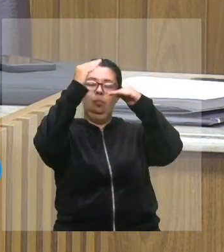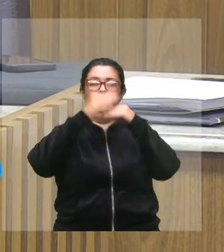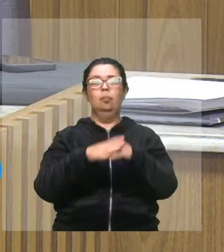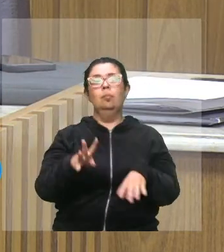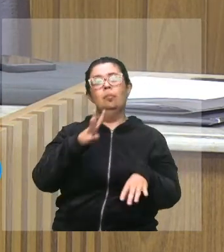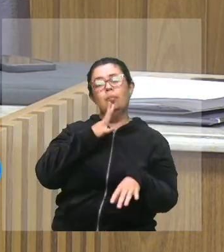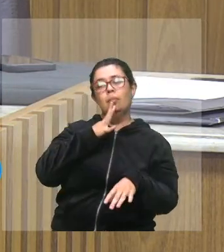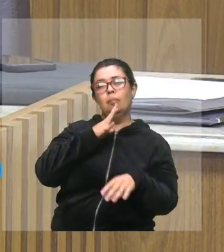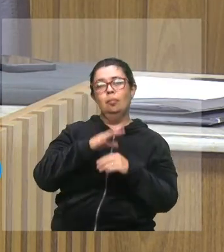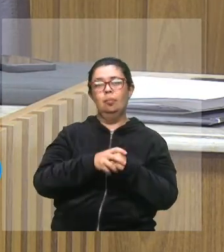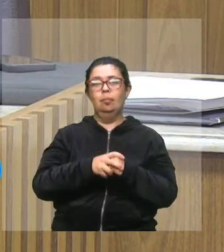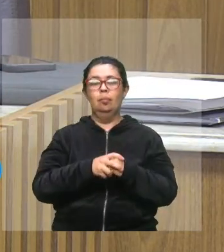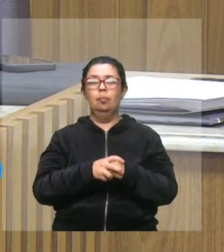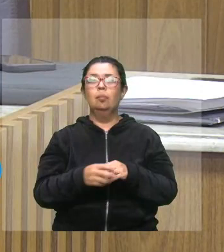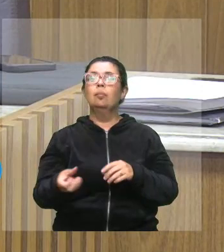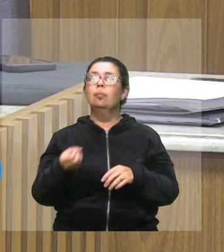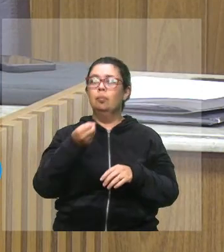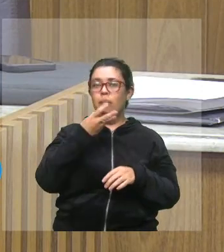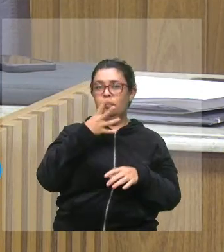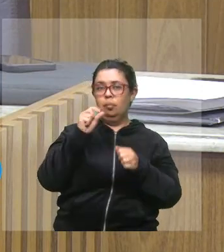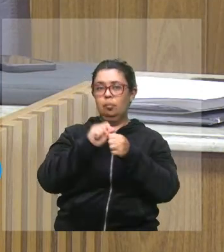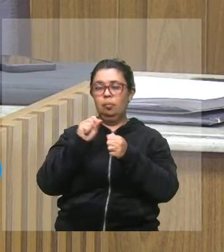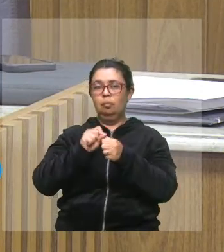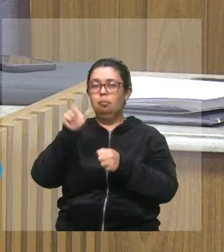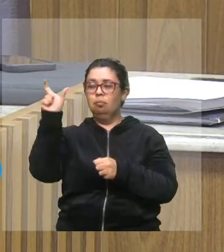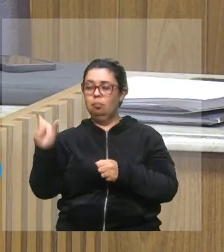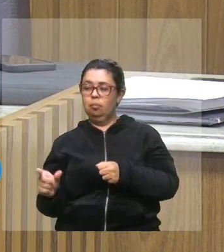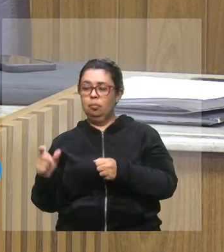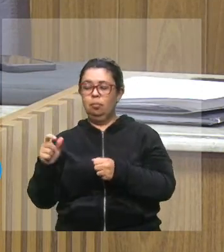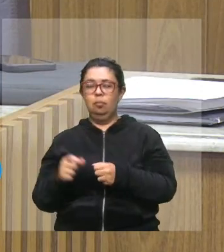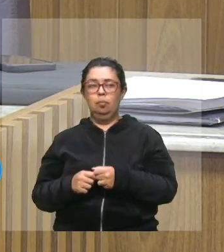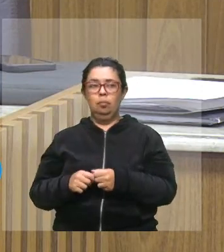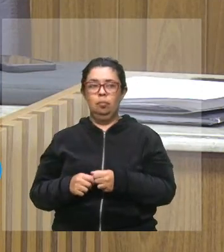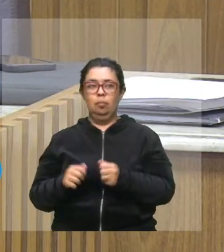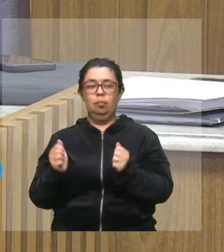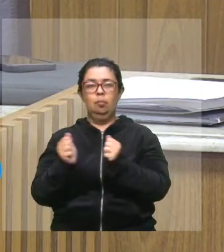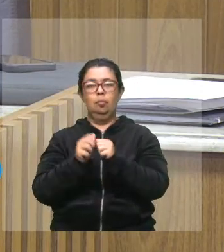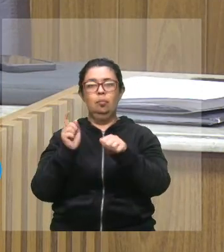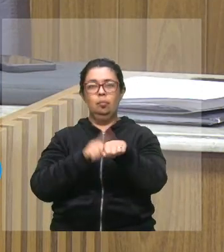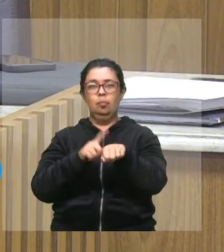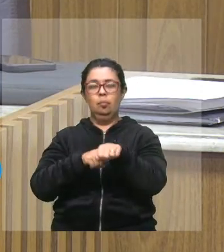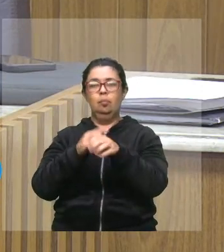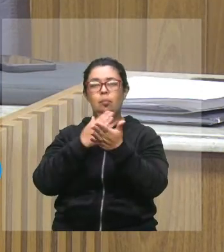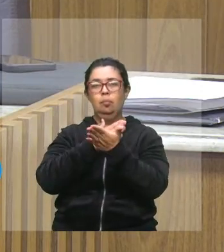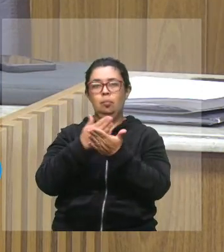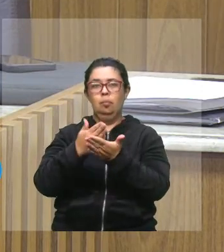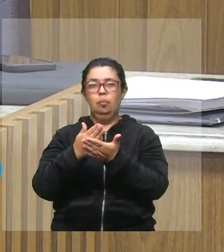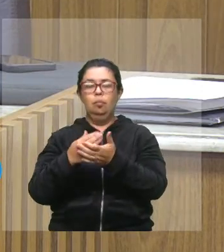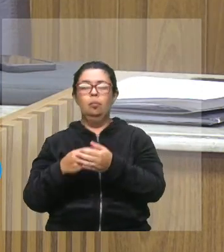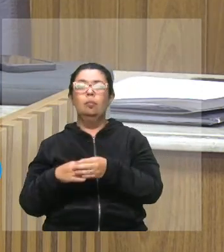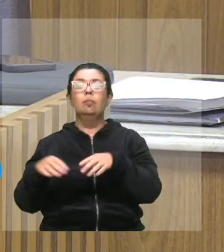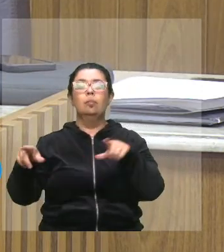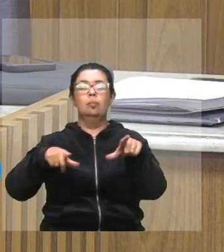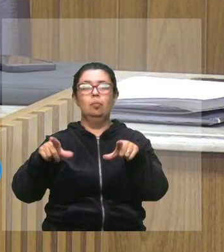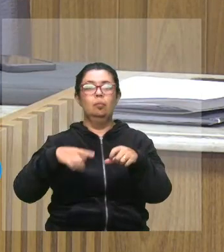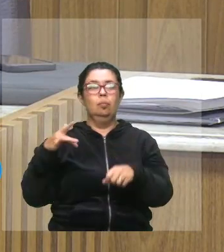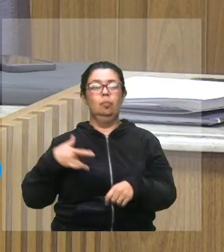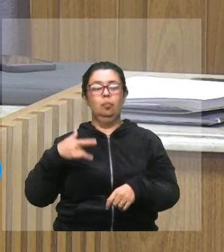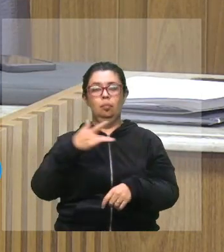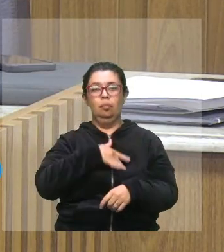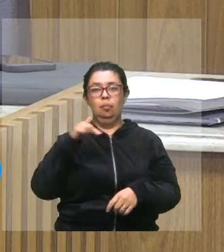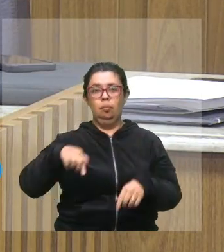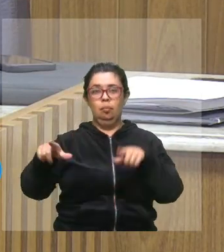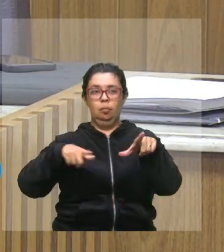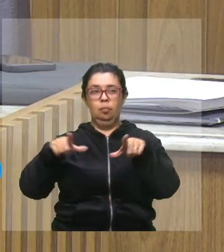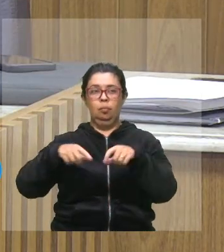reconhecimentos da qualidade por parte dos pacientes. Com o tempo, expandiu sua assistência na saúde. Hoje trabalha